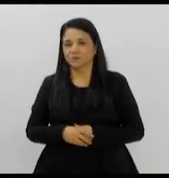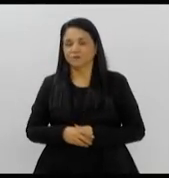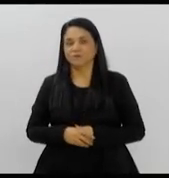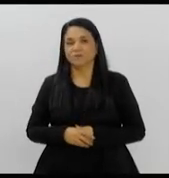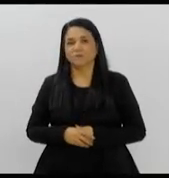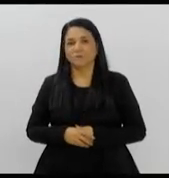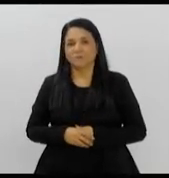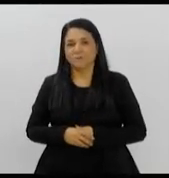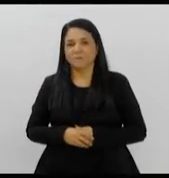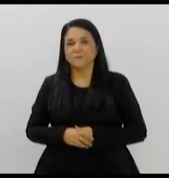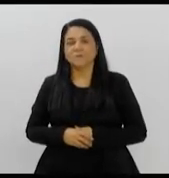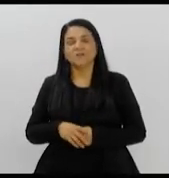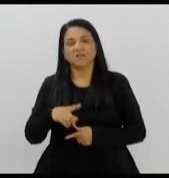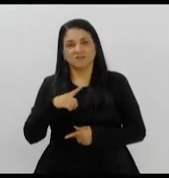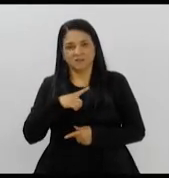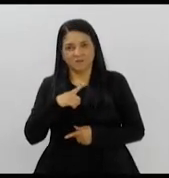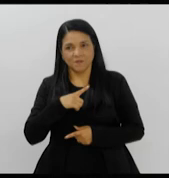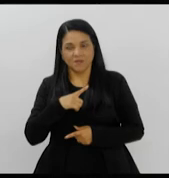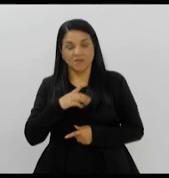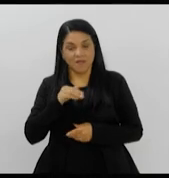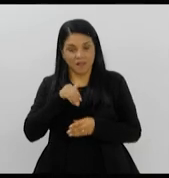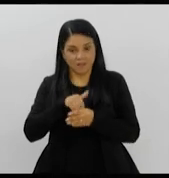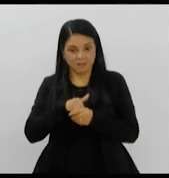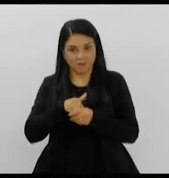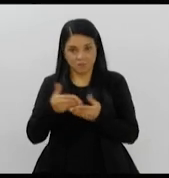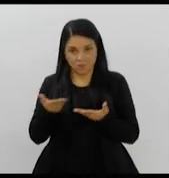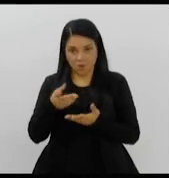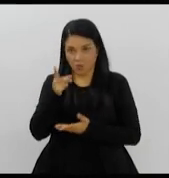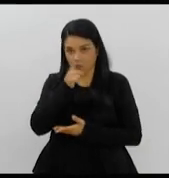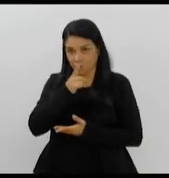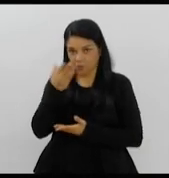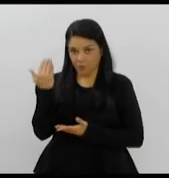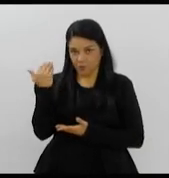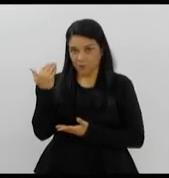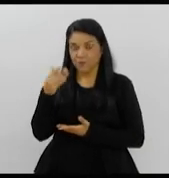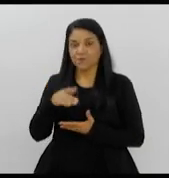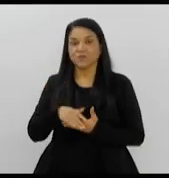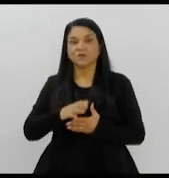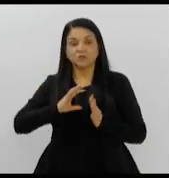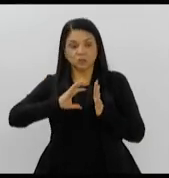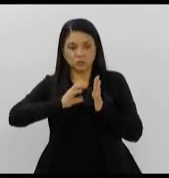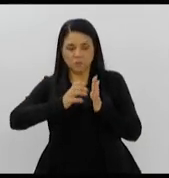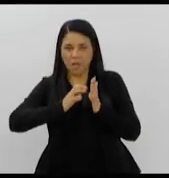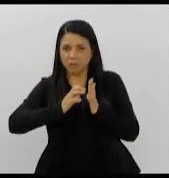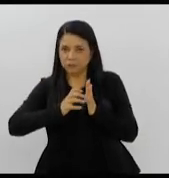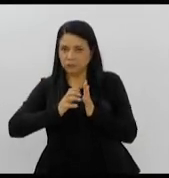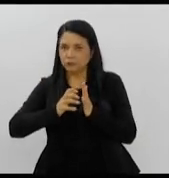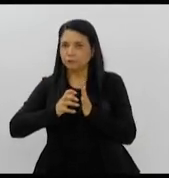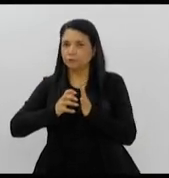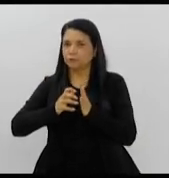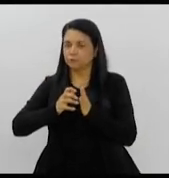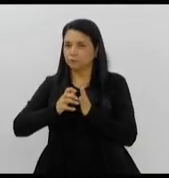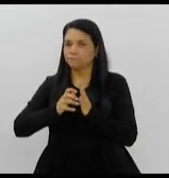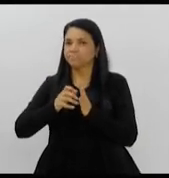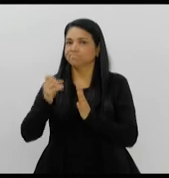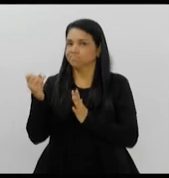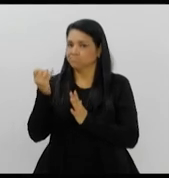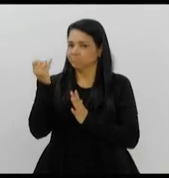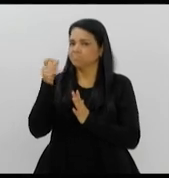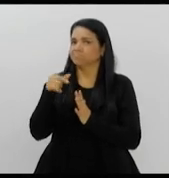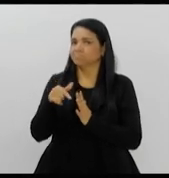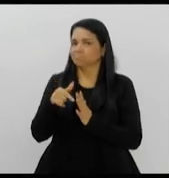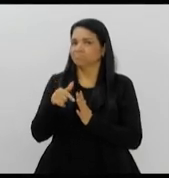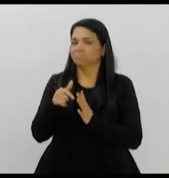claro que também nessas eleições, os grandes partidos tiveram uma